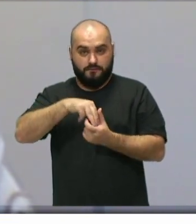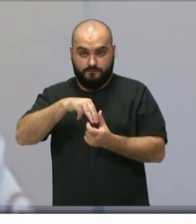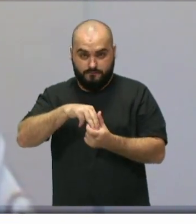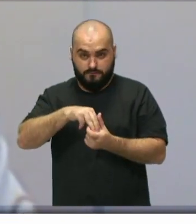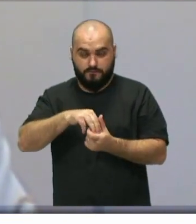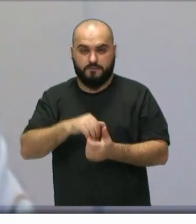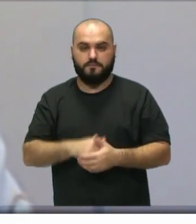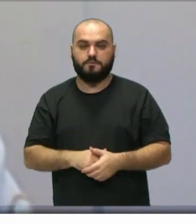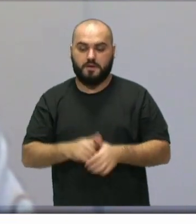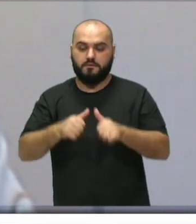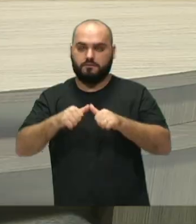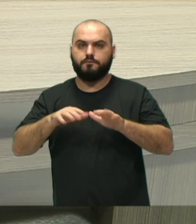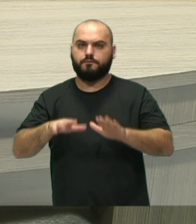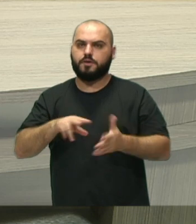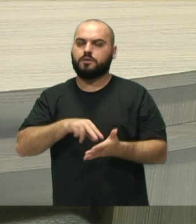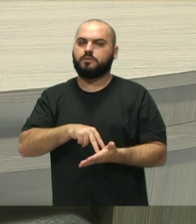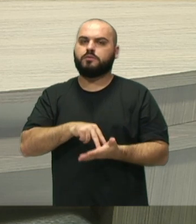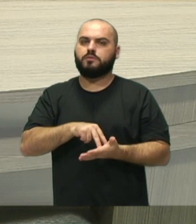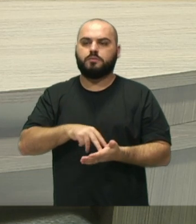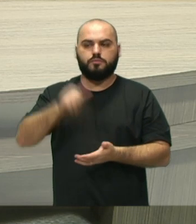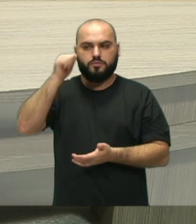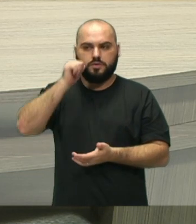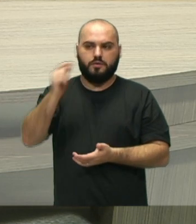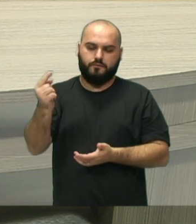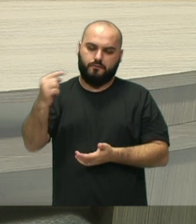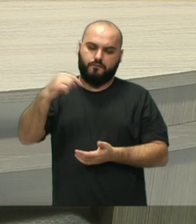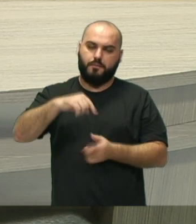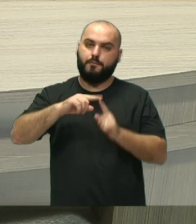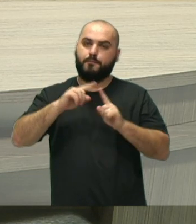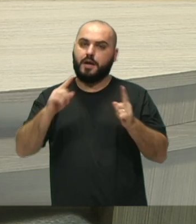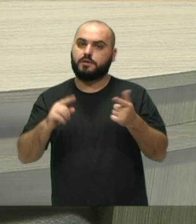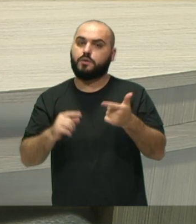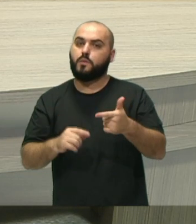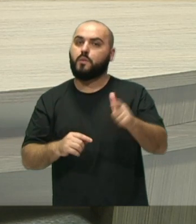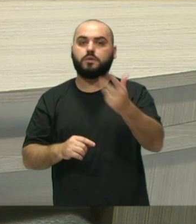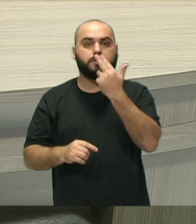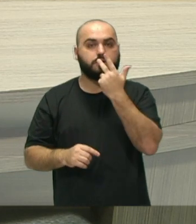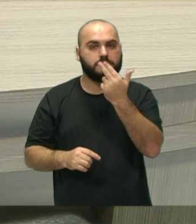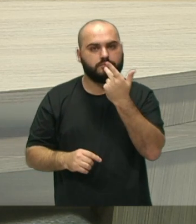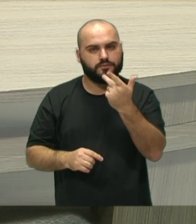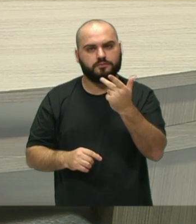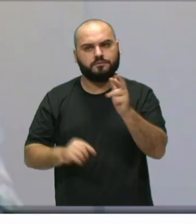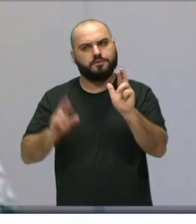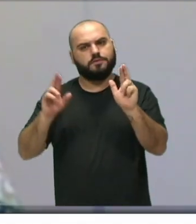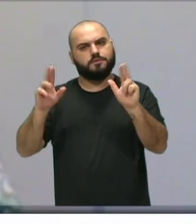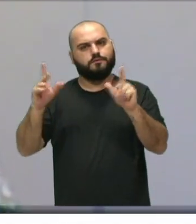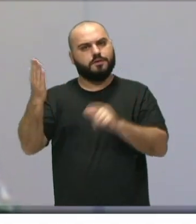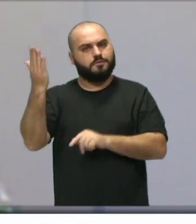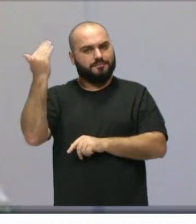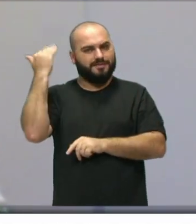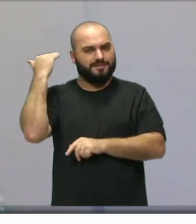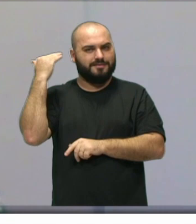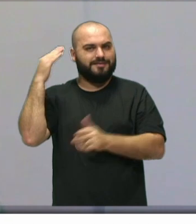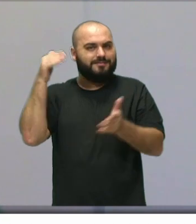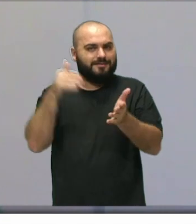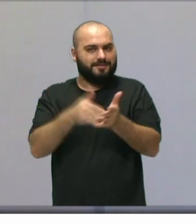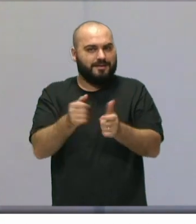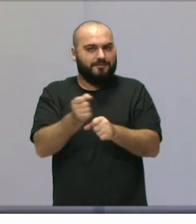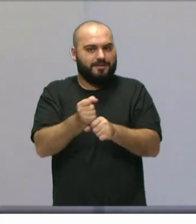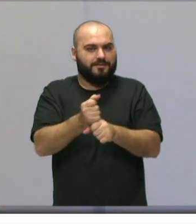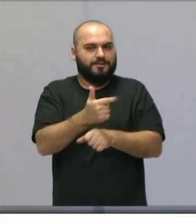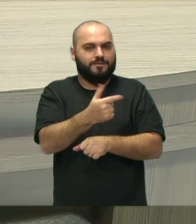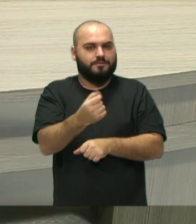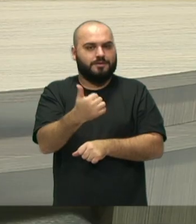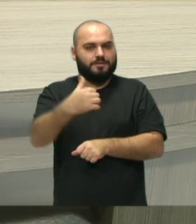Univale. Ainda se mantém, elas são acolhidas, mas com um outro formato e não aquele que existia até o ano de 2019.